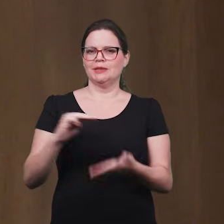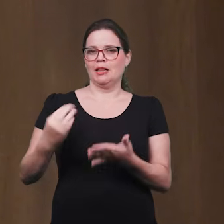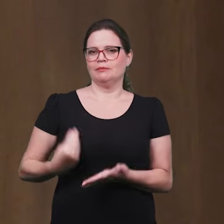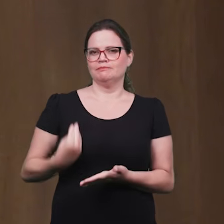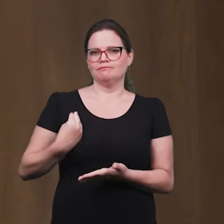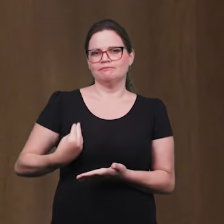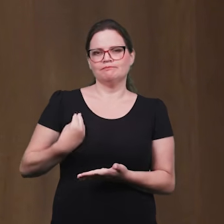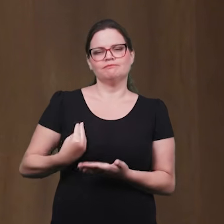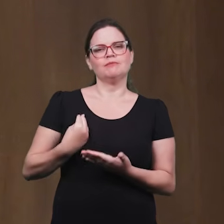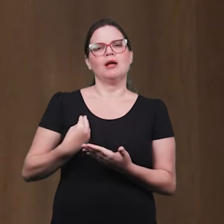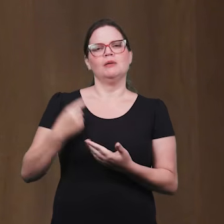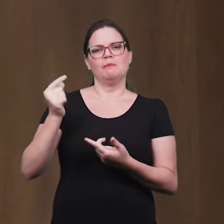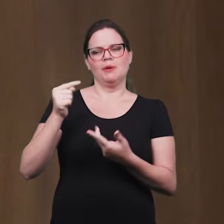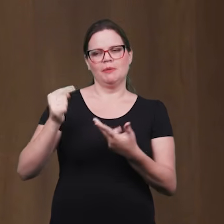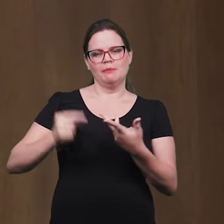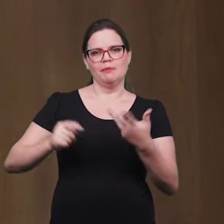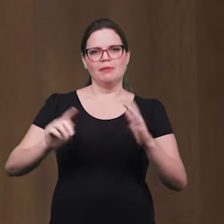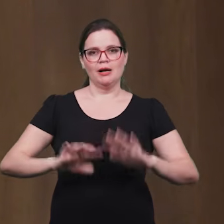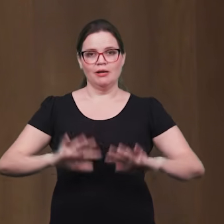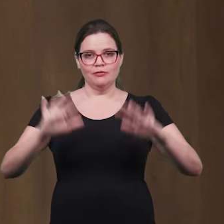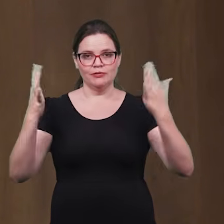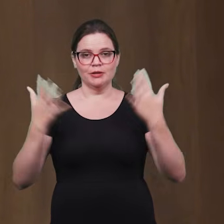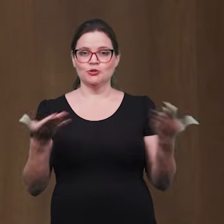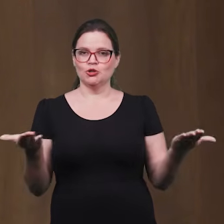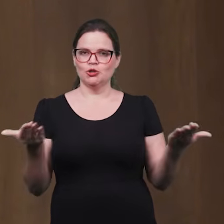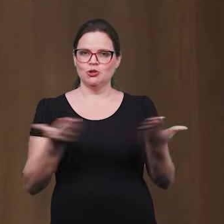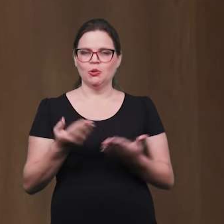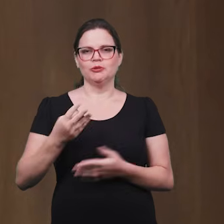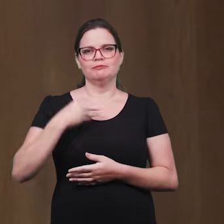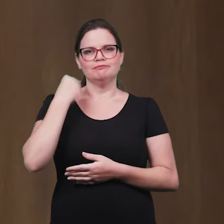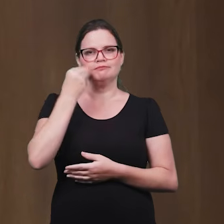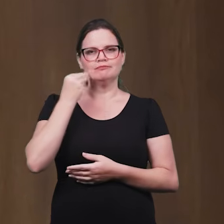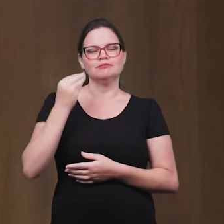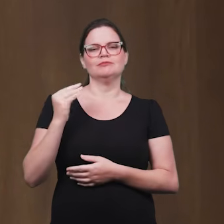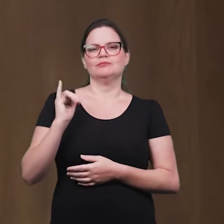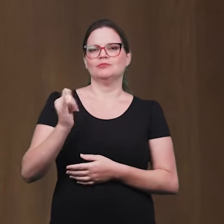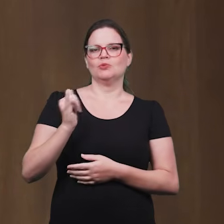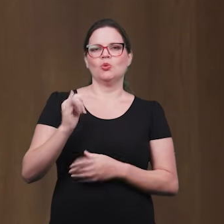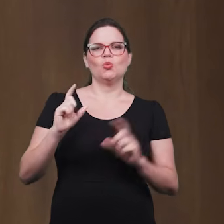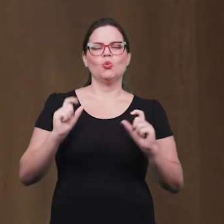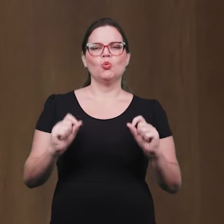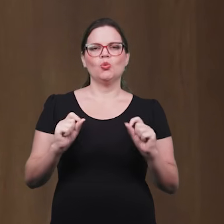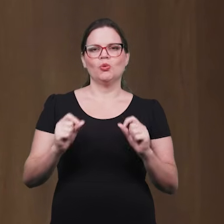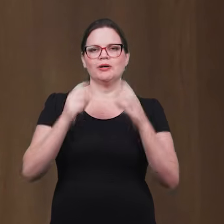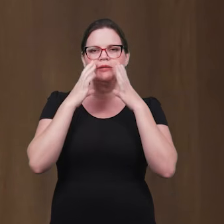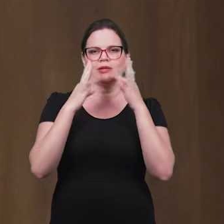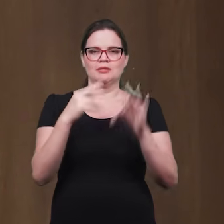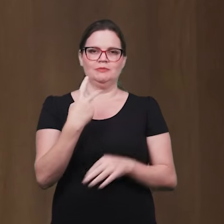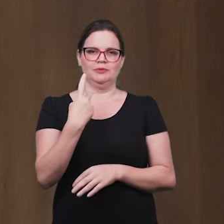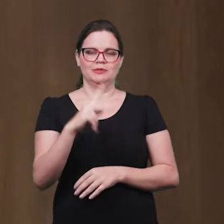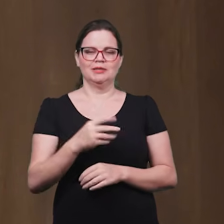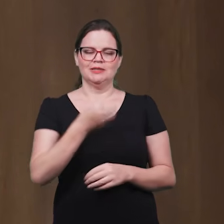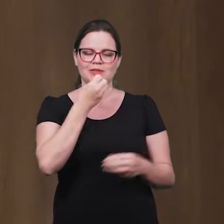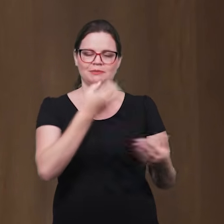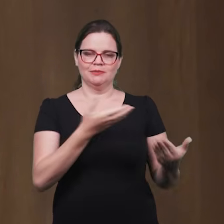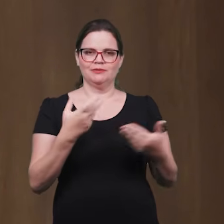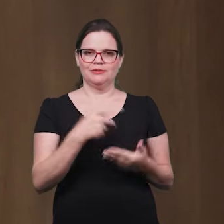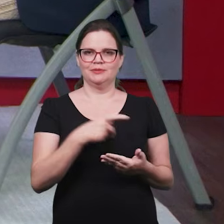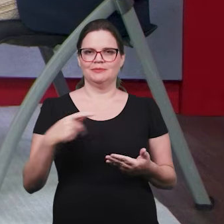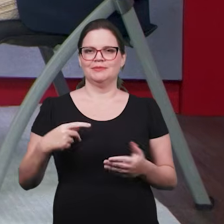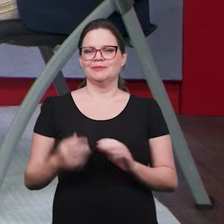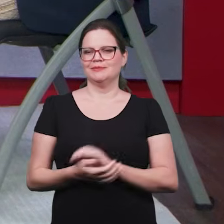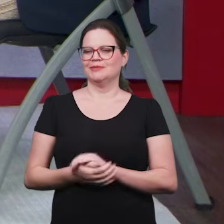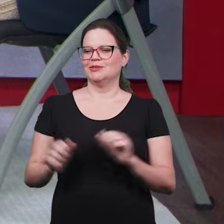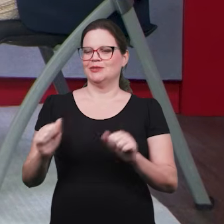atividades da Igreja Cristã Maranata e hoje compartilha conosco experiências e impressões. Pastor, seja muito